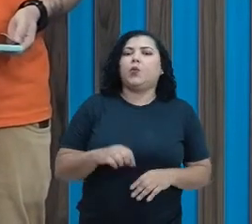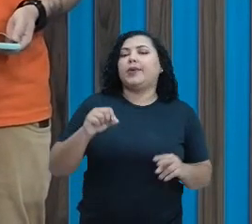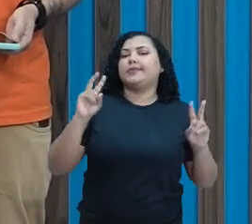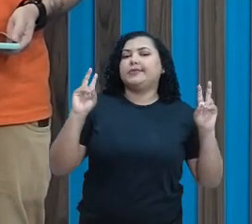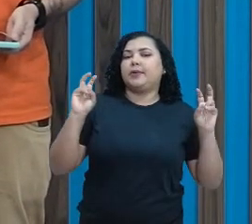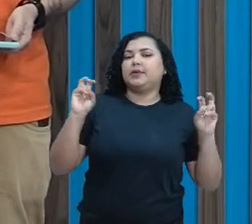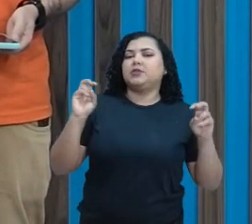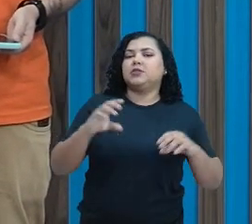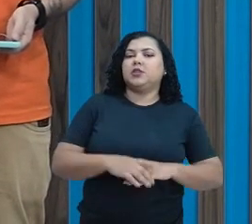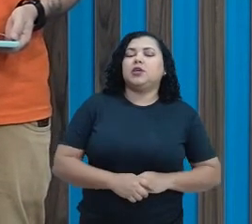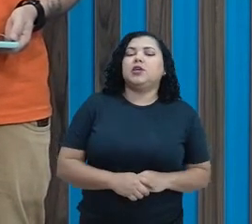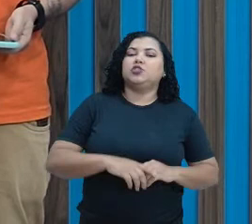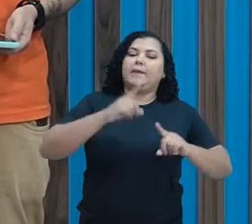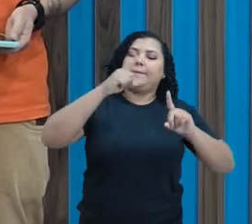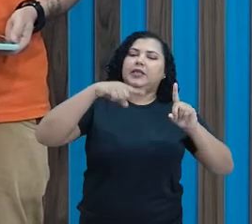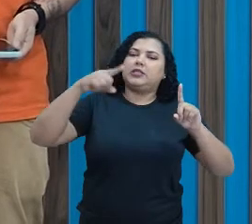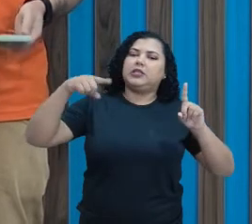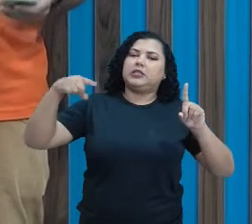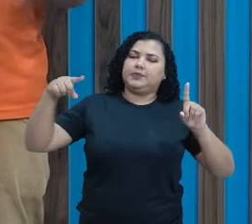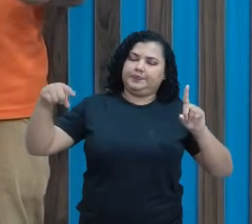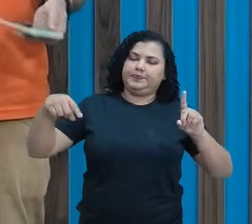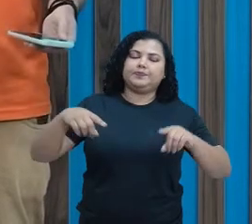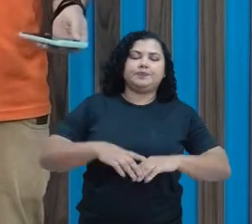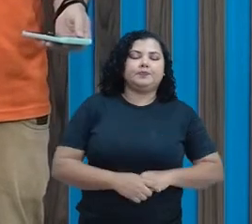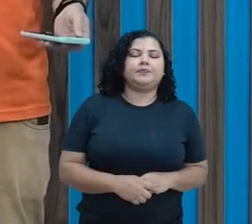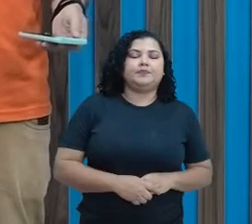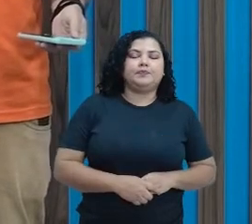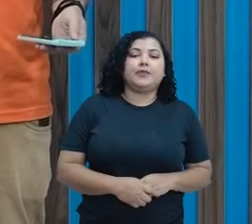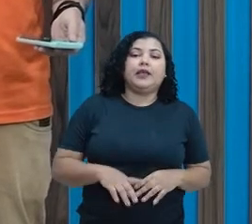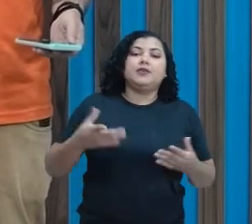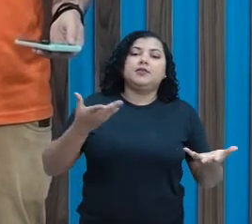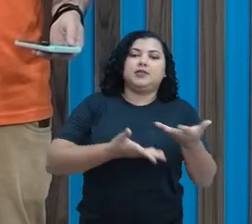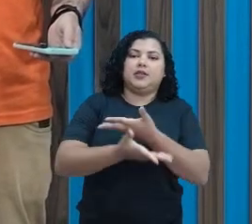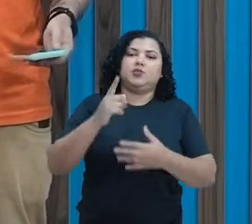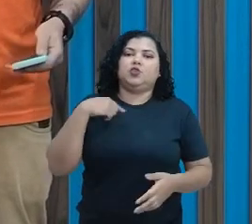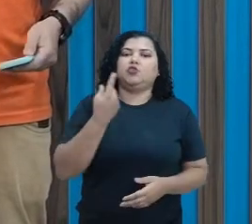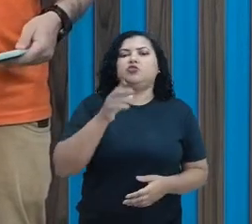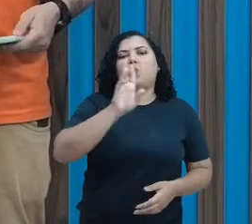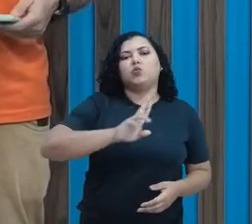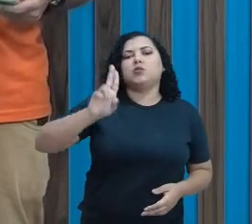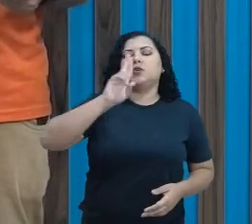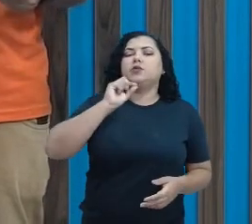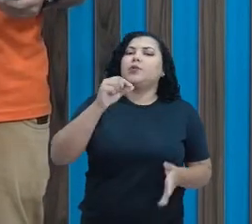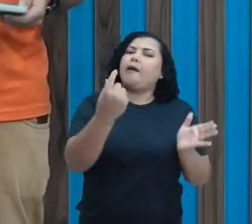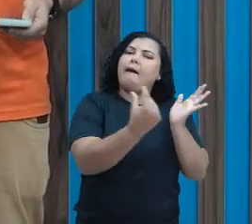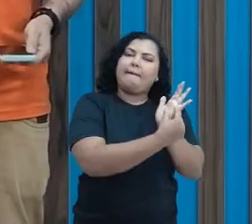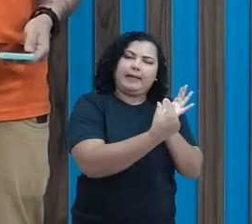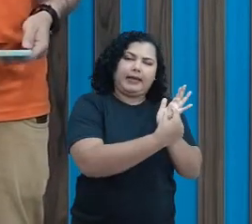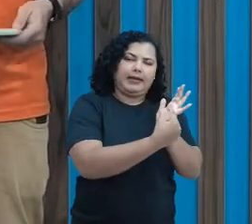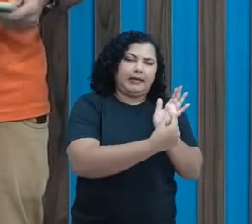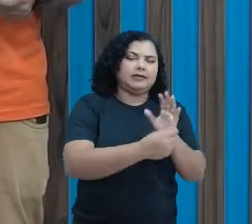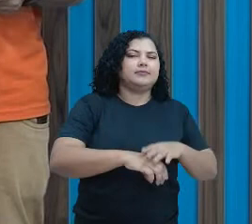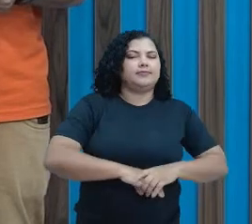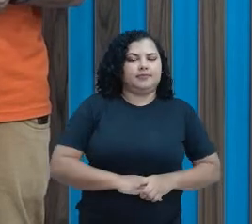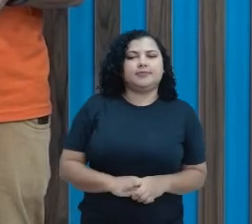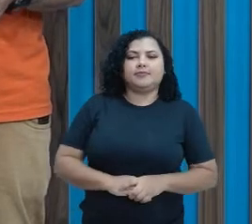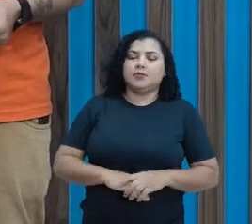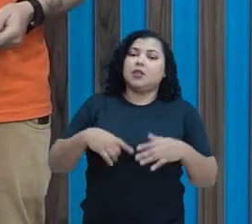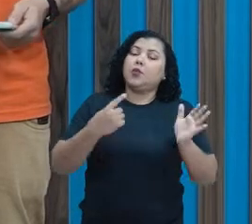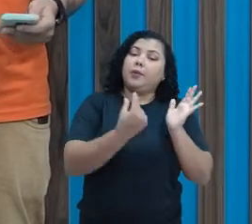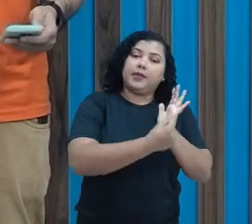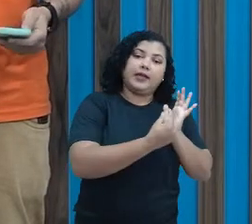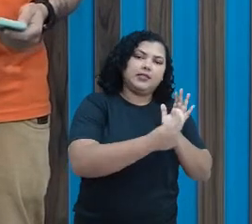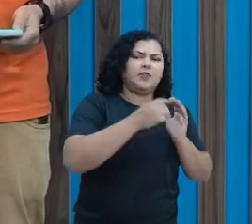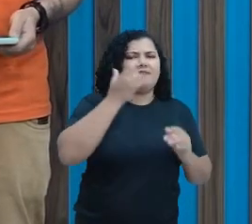questão das medidas estatísticas, tá certo? E a interação que a gente está mais utilizando agora é a do aplicativo, tá certo? Então, esse